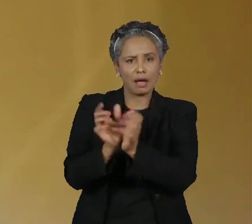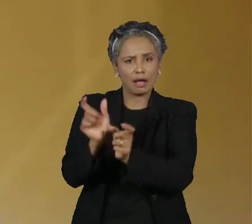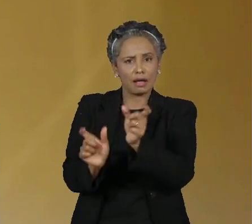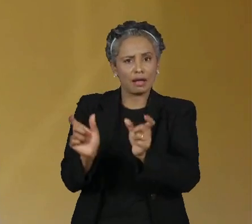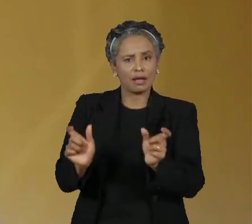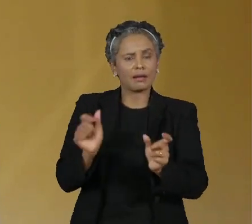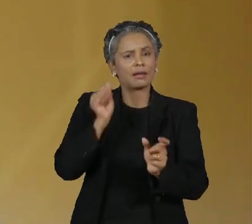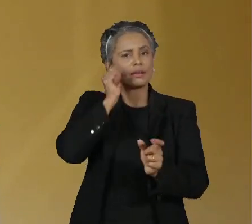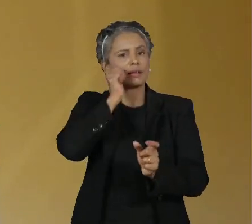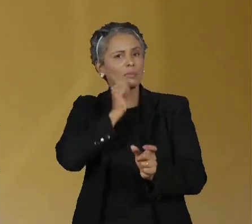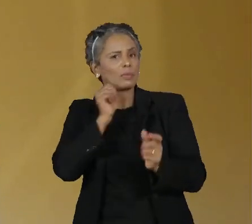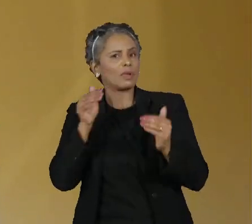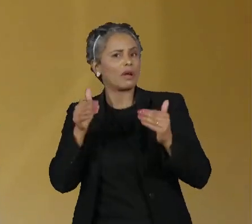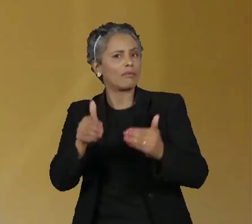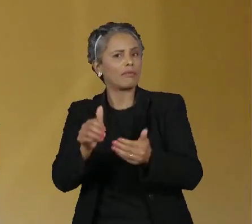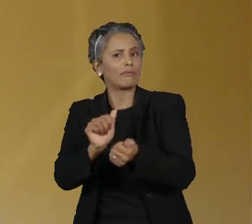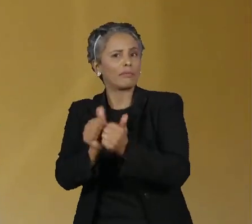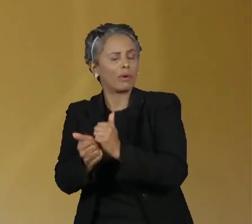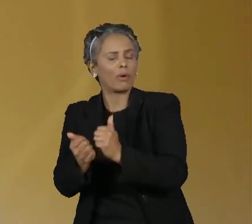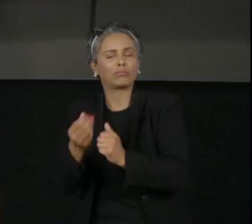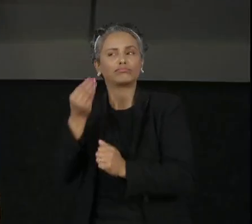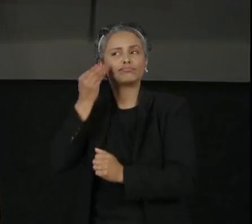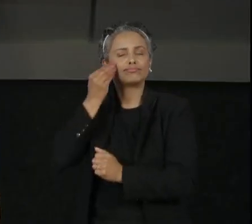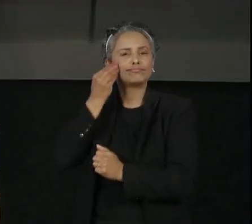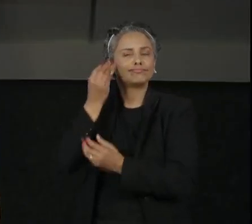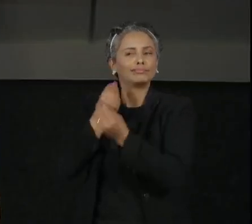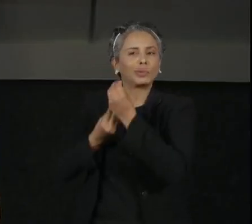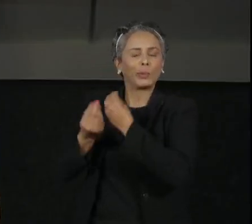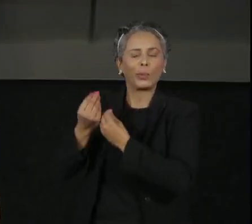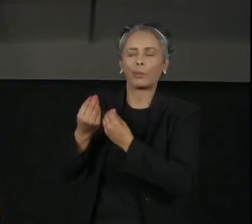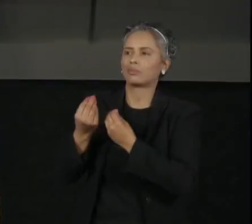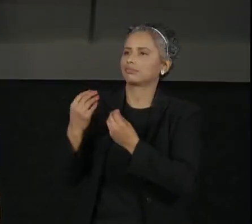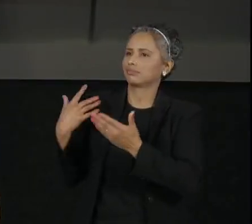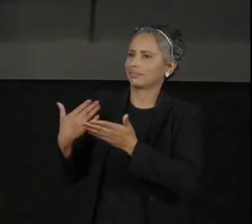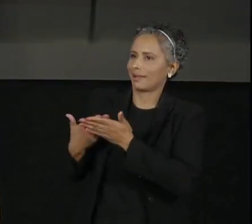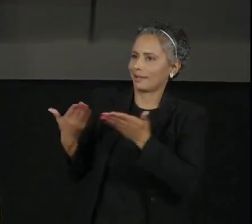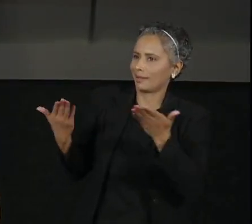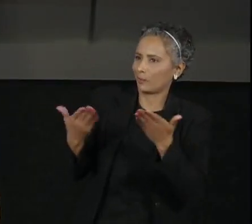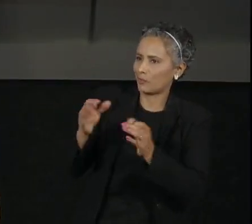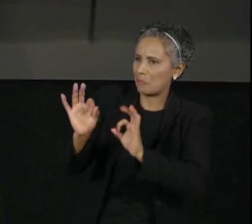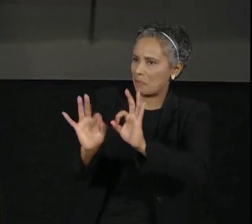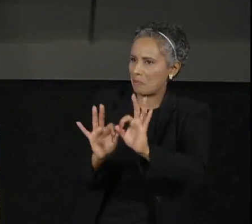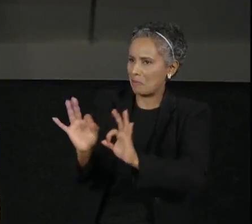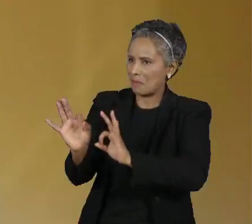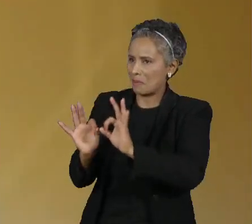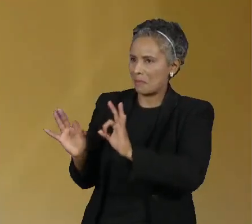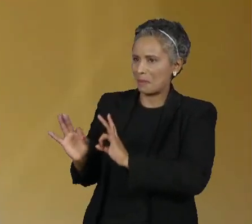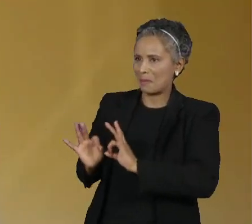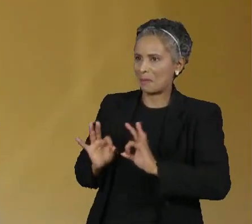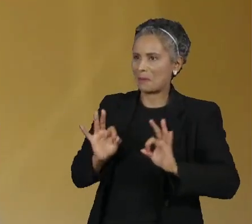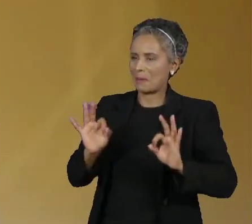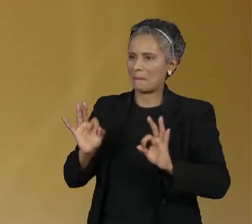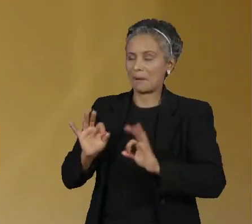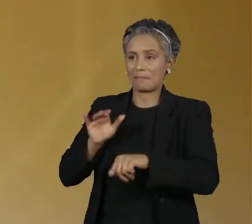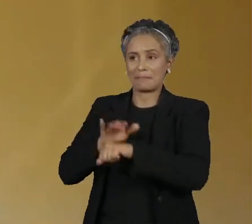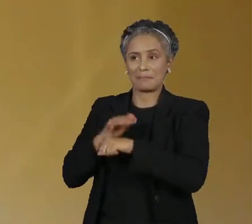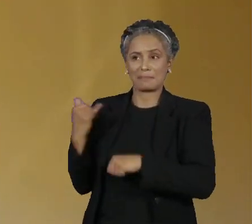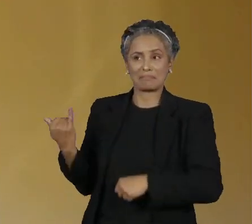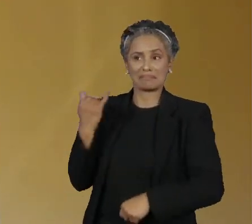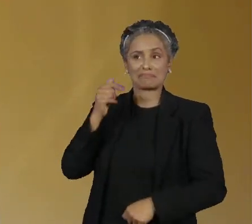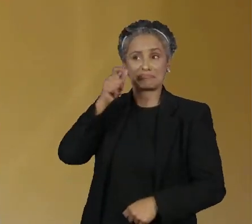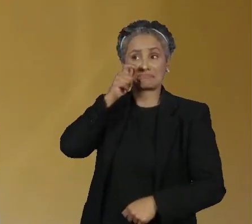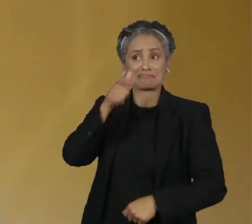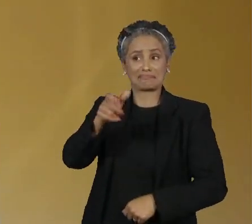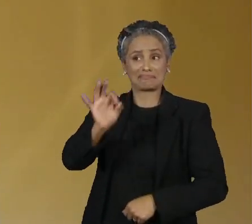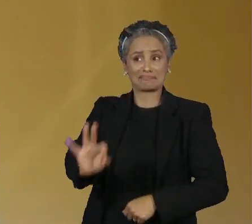jogadoras, testando formação, então tendo feito um ciclo aí de preparação bastante interessante.